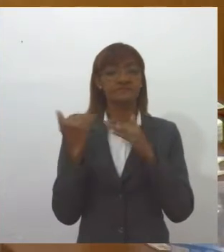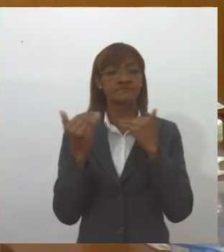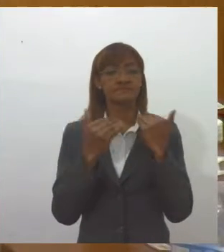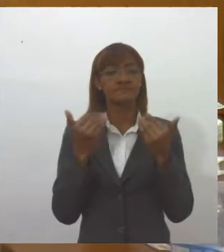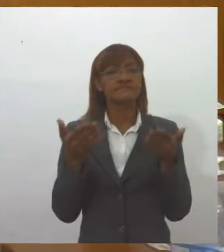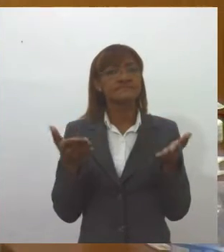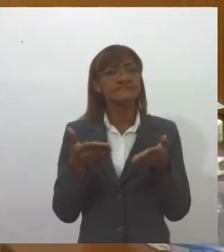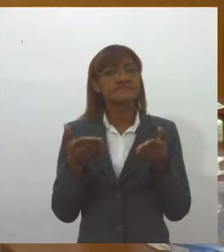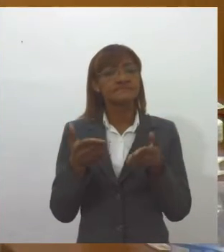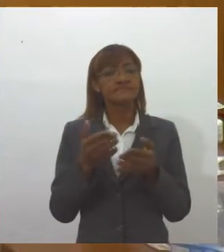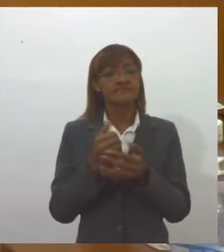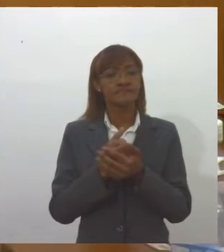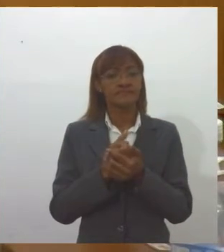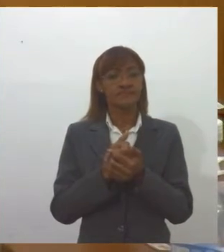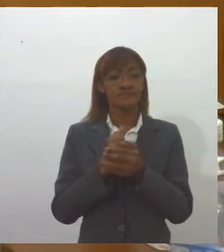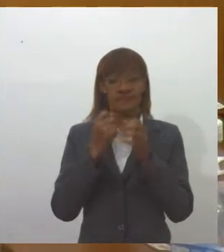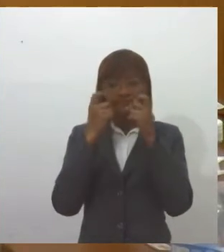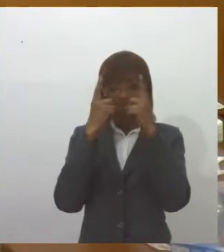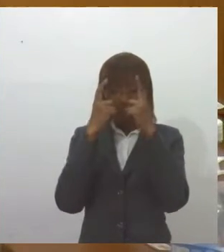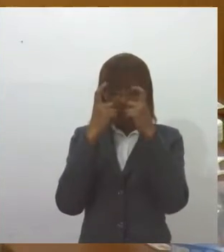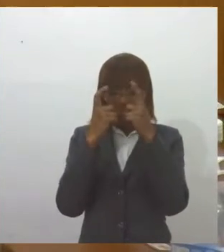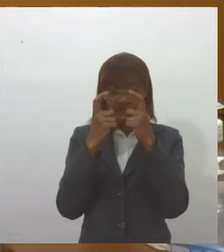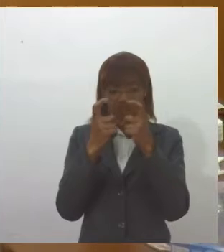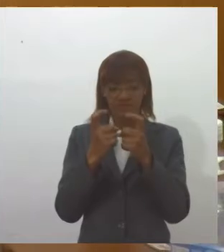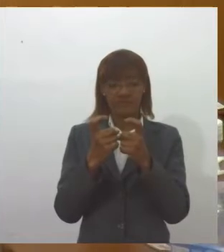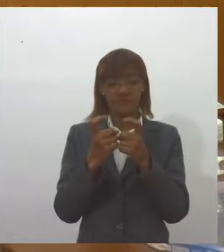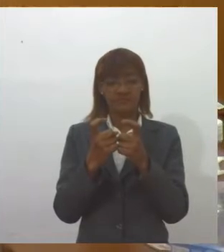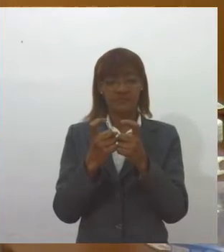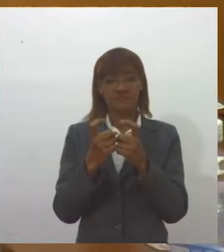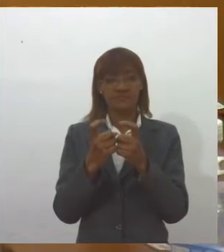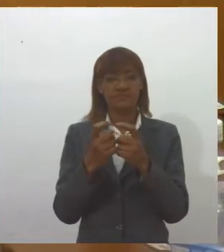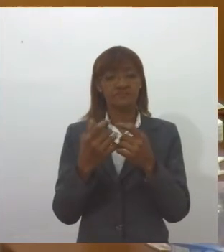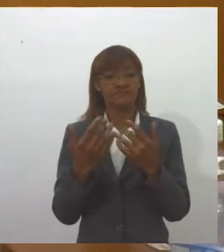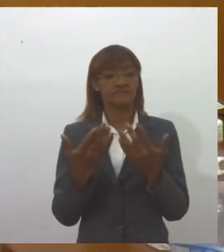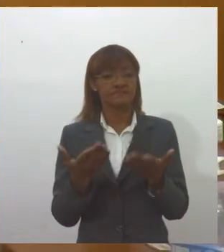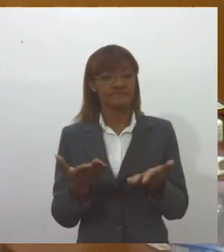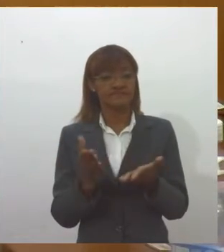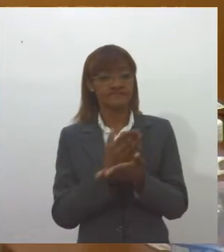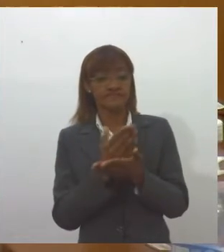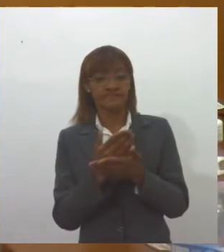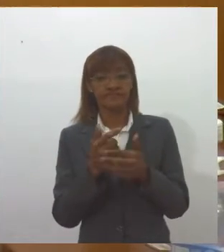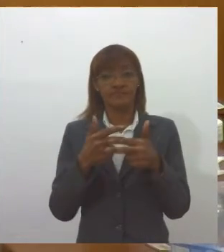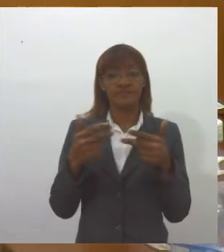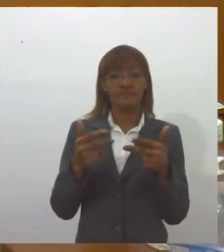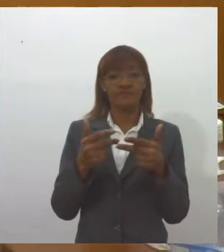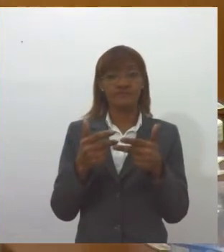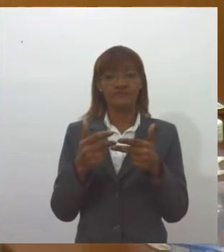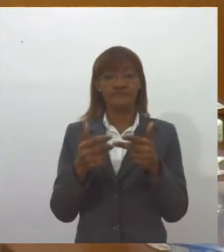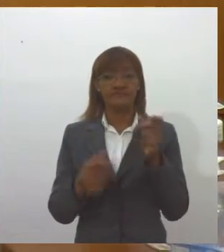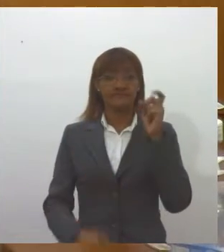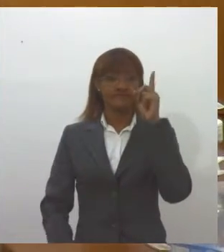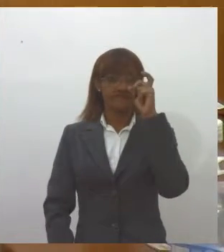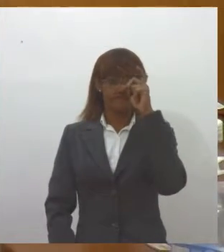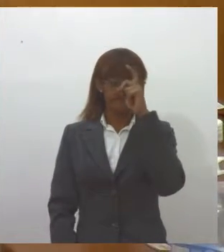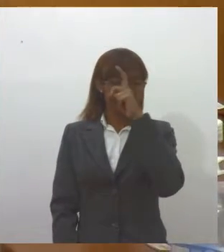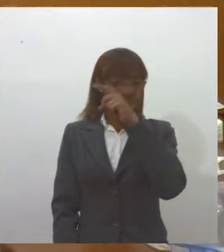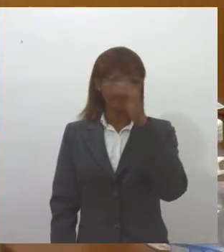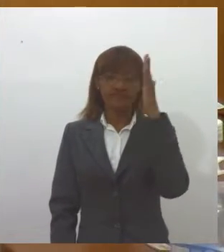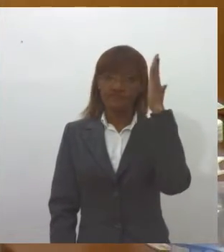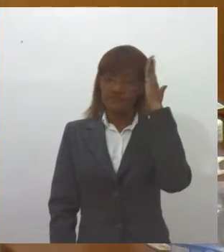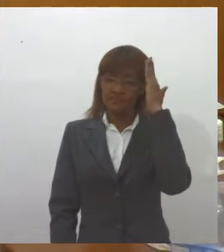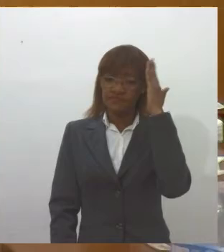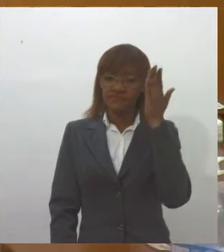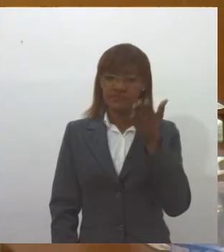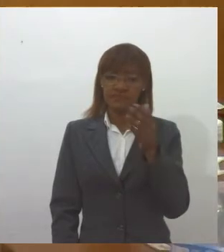como mortes violentas por causa indeterminada, ou seja, há uma dificuldade, cresce o número de mortes violentas por causa